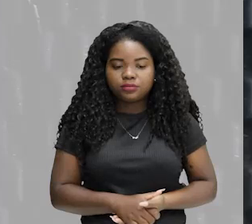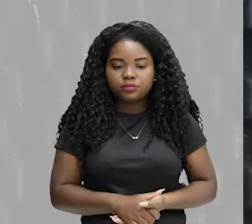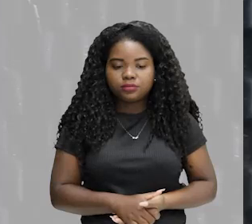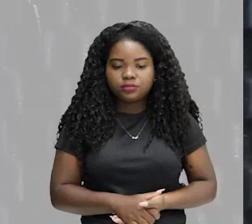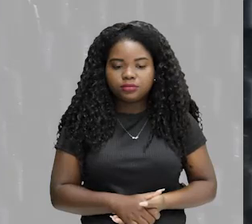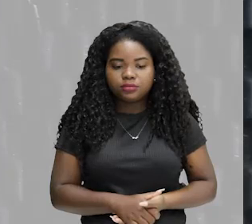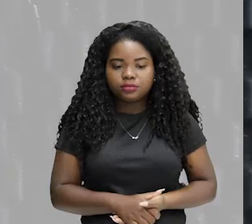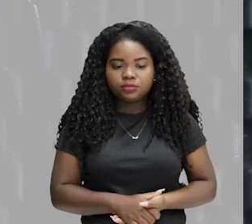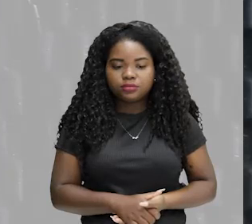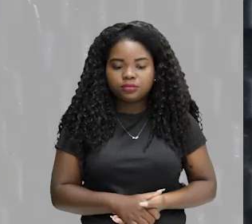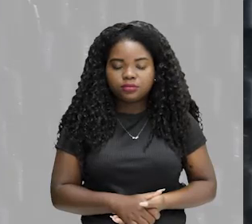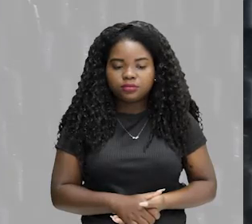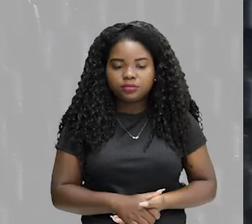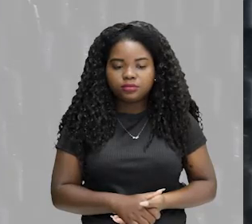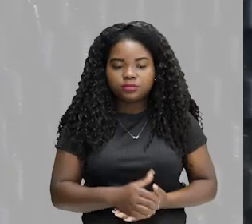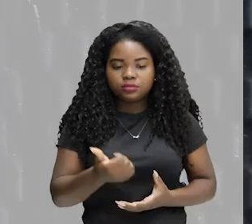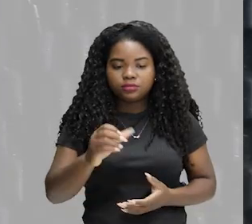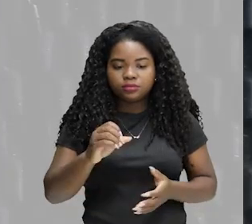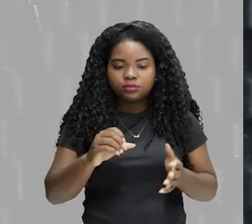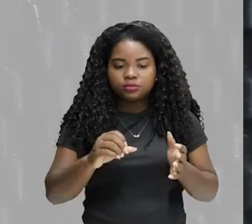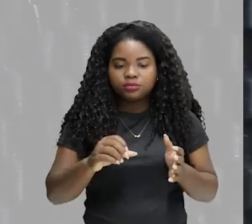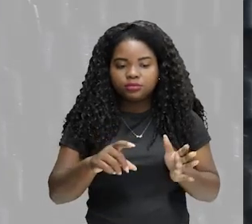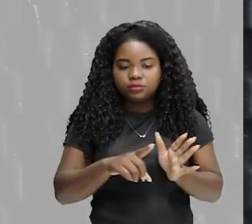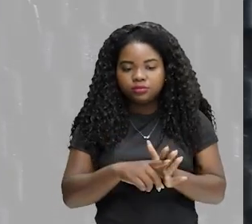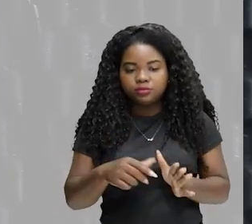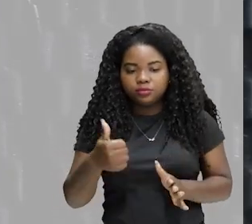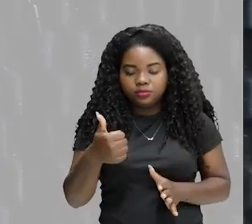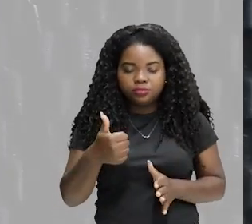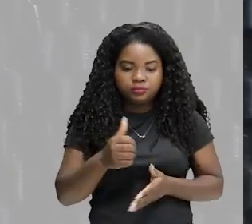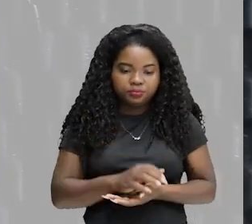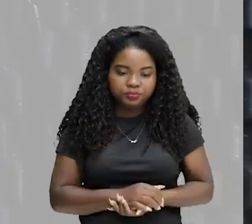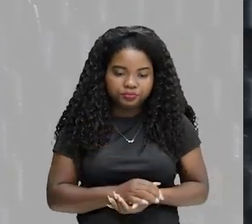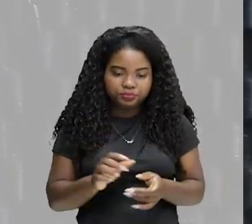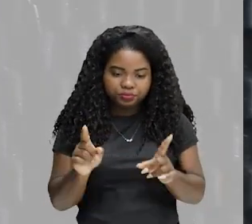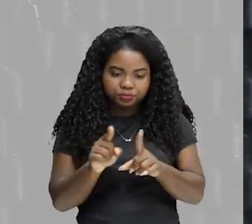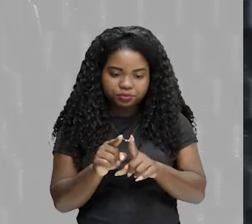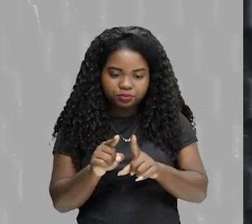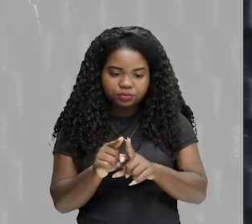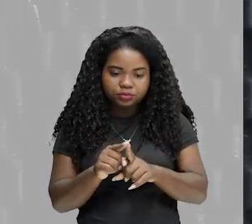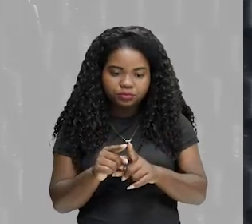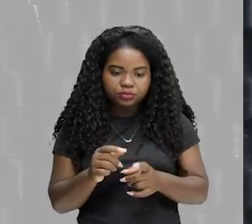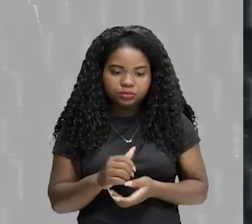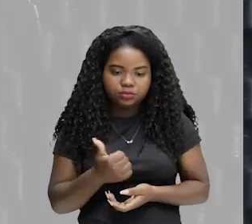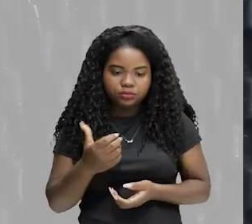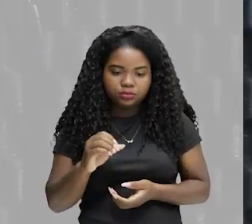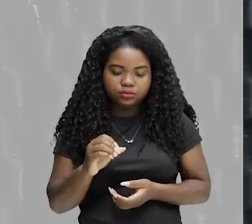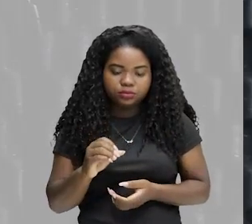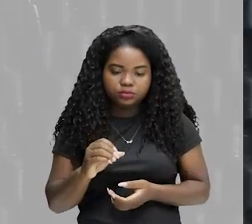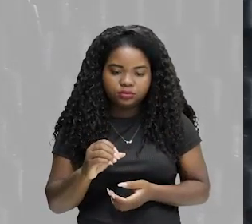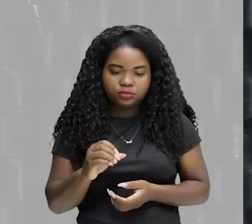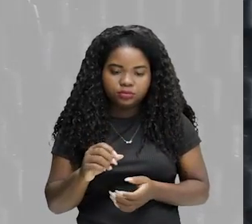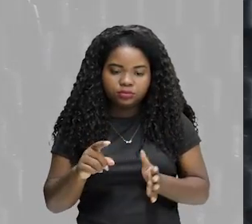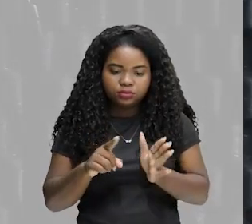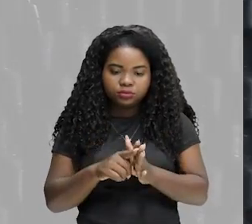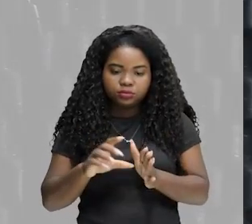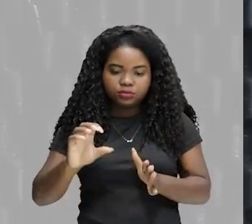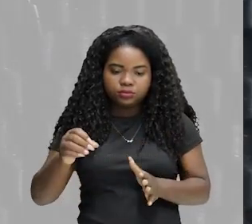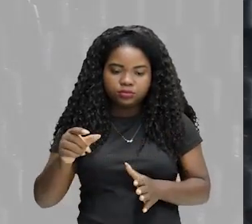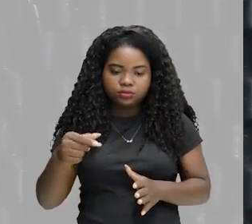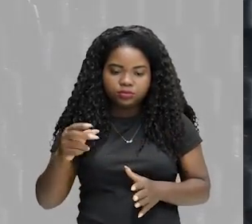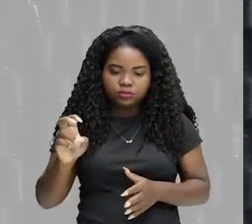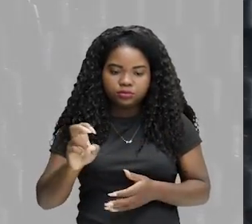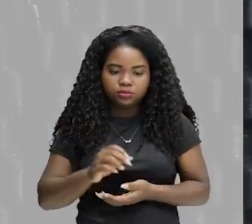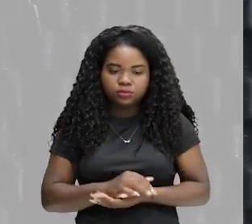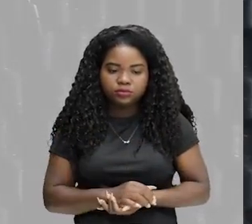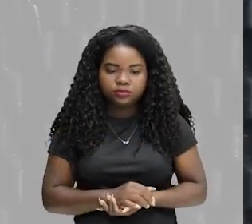nós encontramos, né, 10 elevado a menos 1 e também, né, 10 elevado a menos